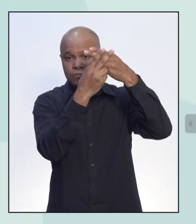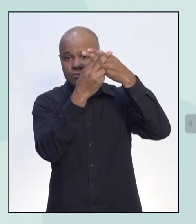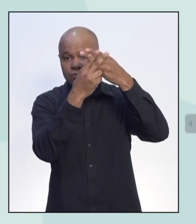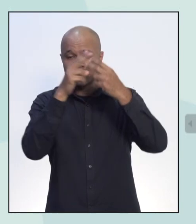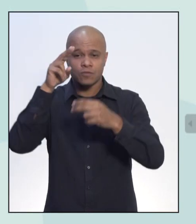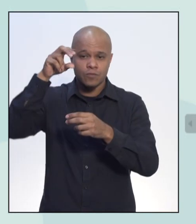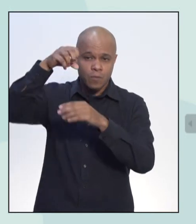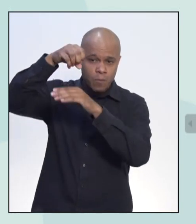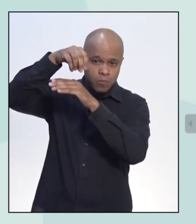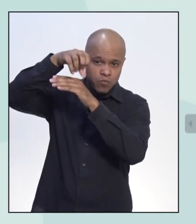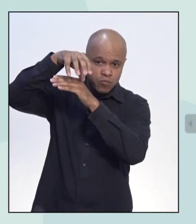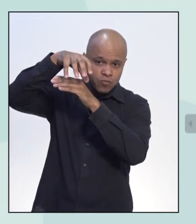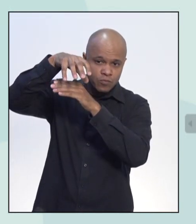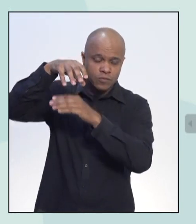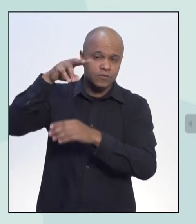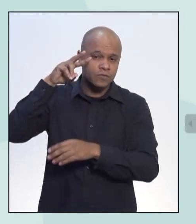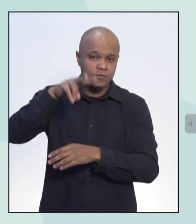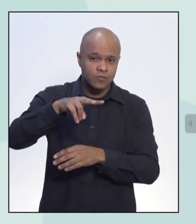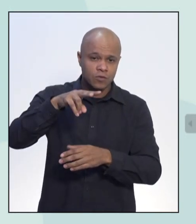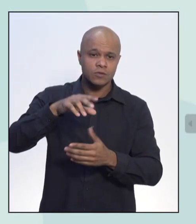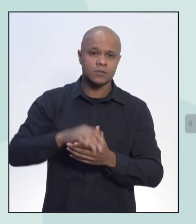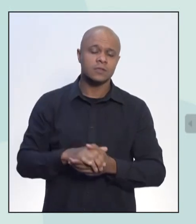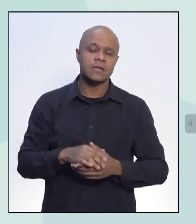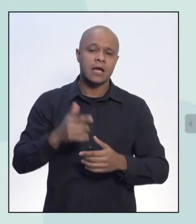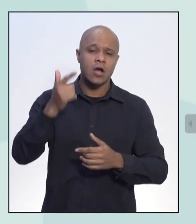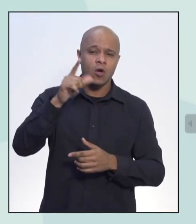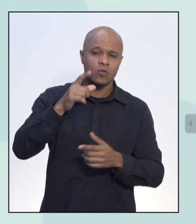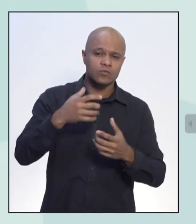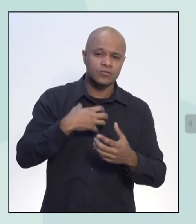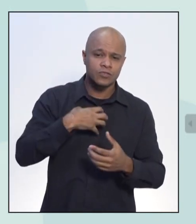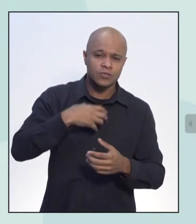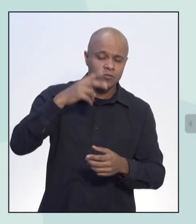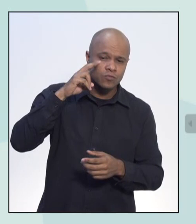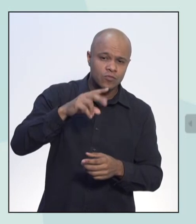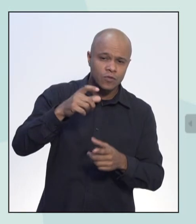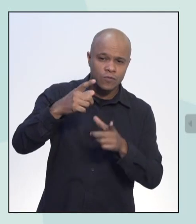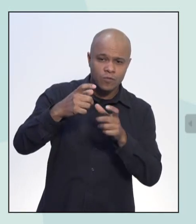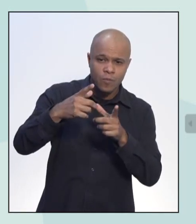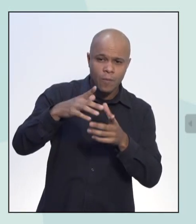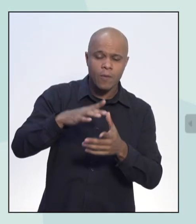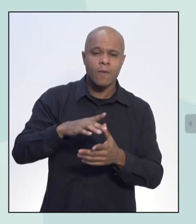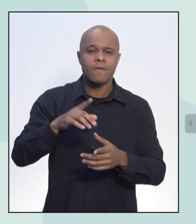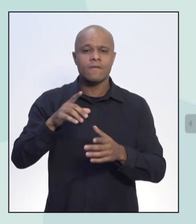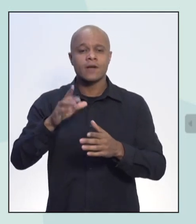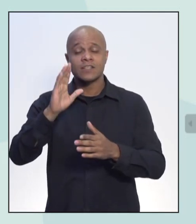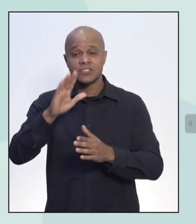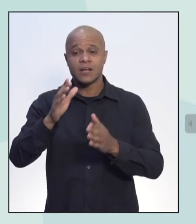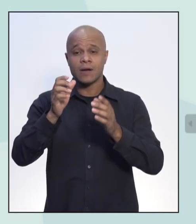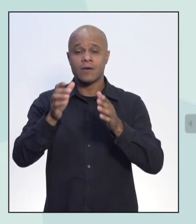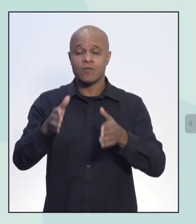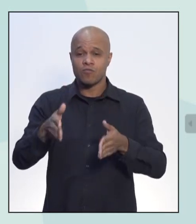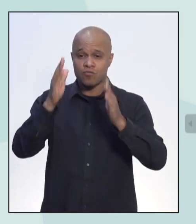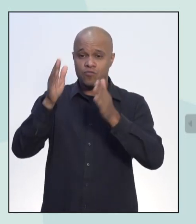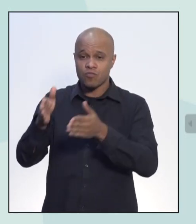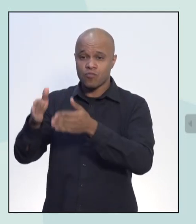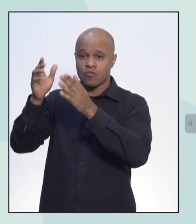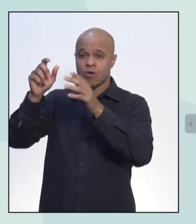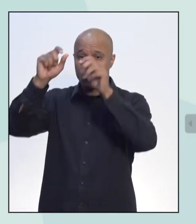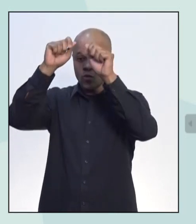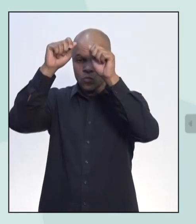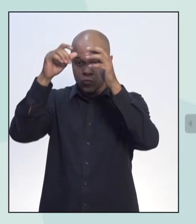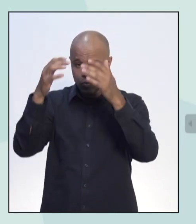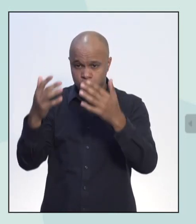fumaça da destruição. As duas torres já tinham caído, e a imagem pegou